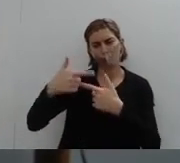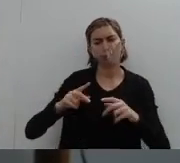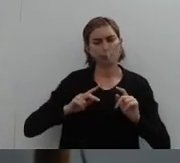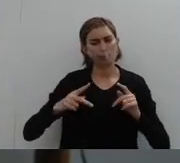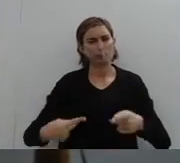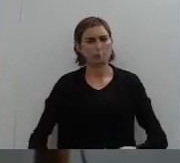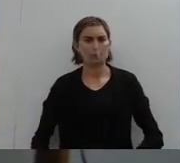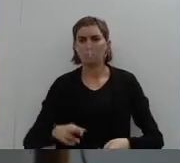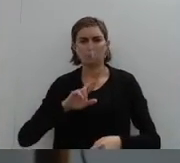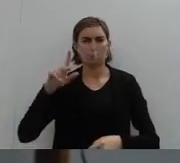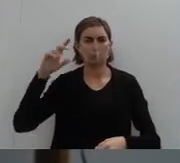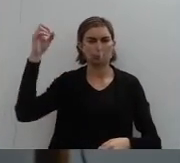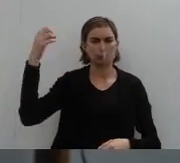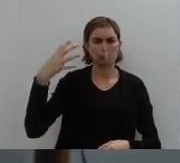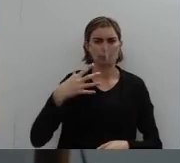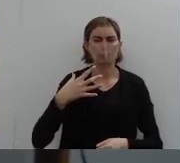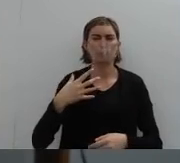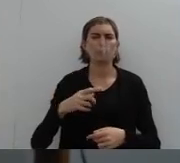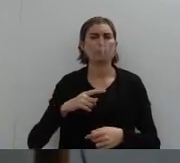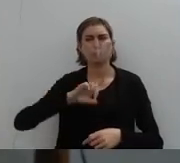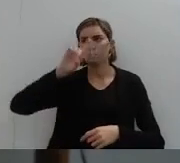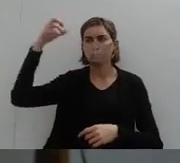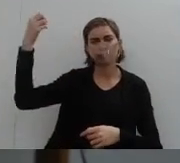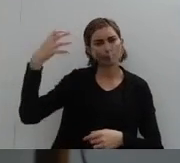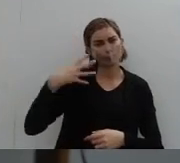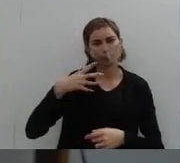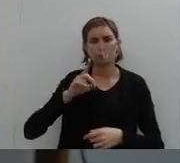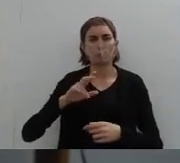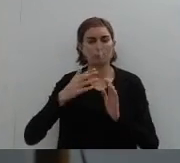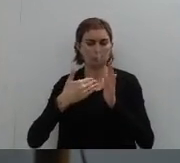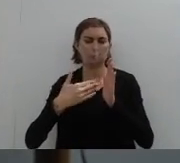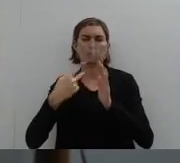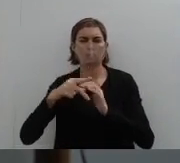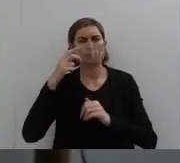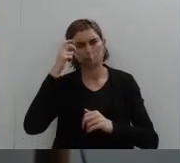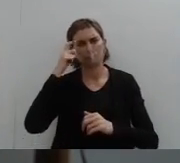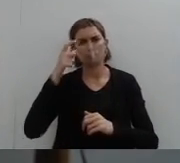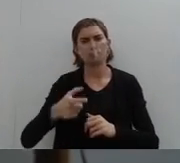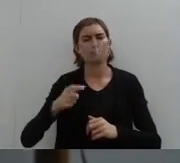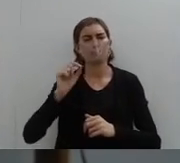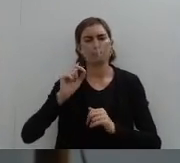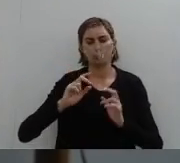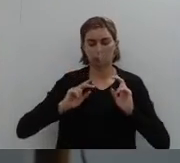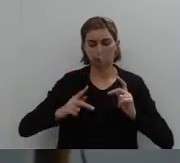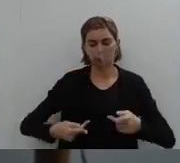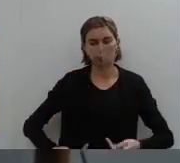humanos, não são divinos. São muito humanos. Tem até um livro dele bem interessante chamado